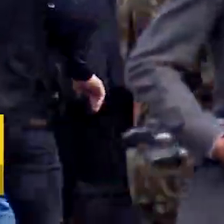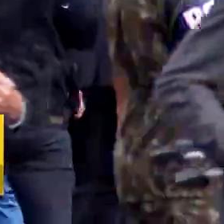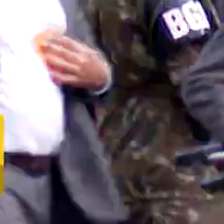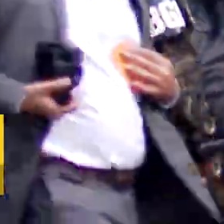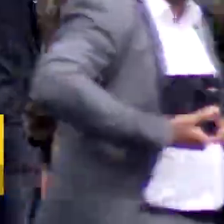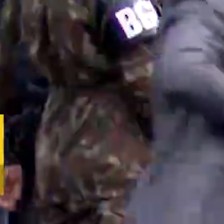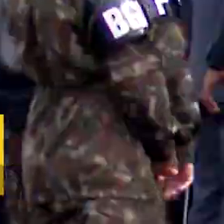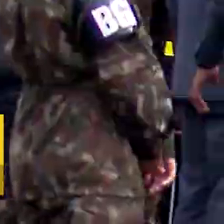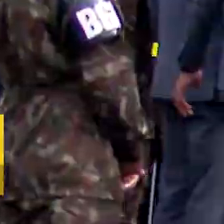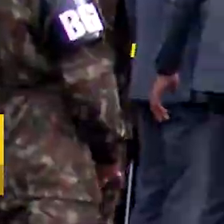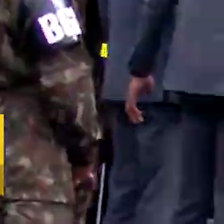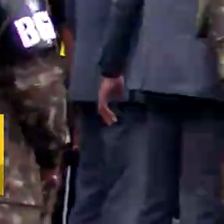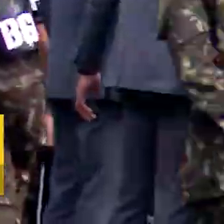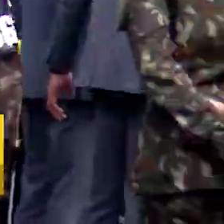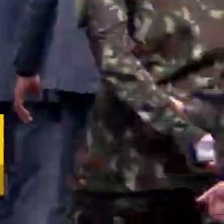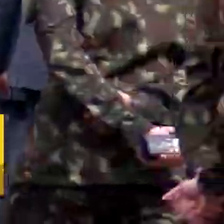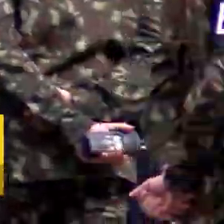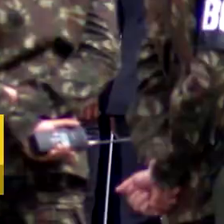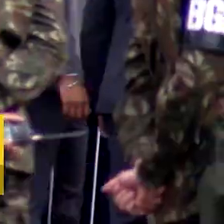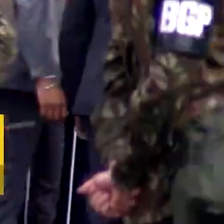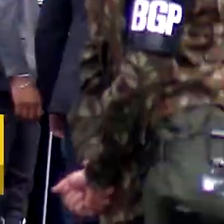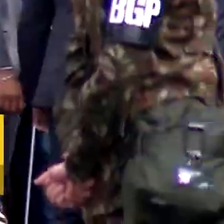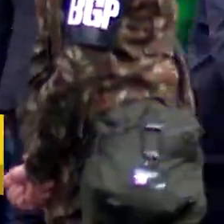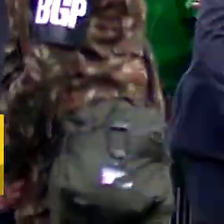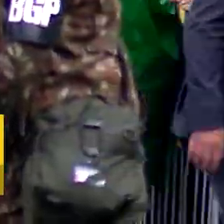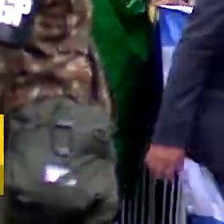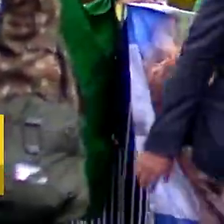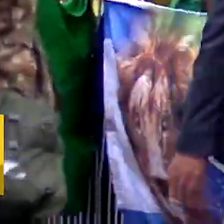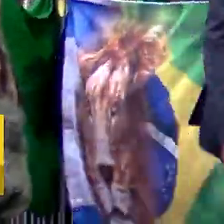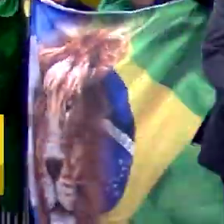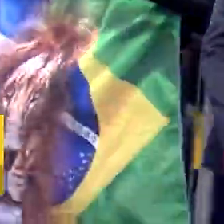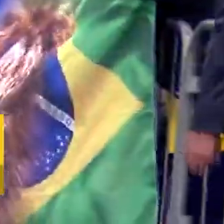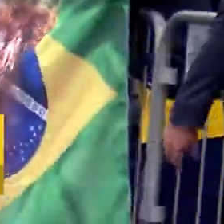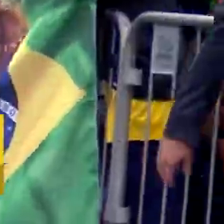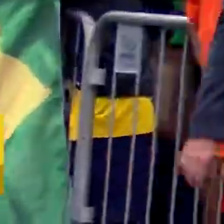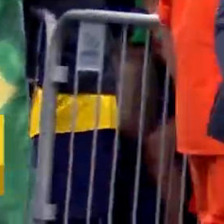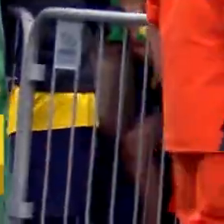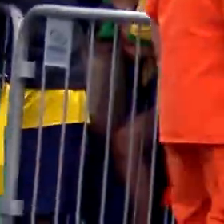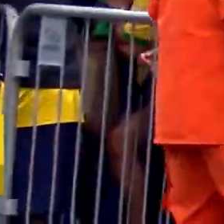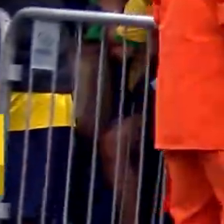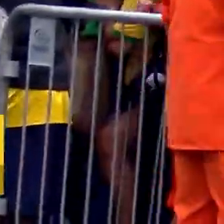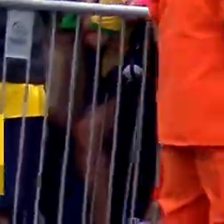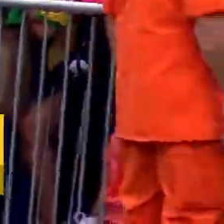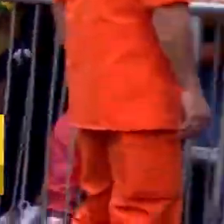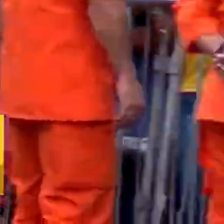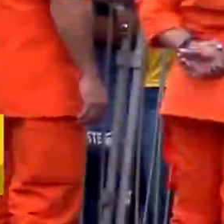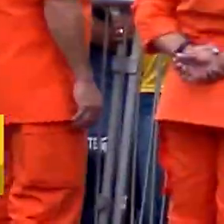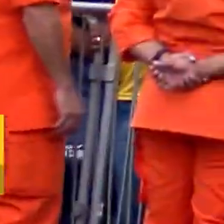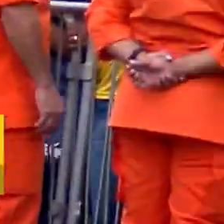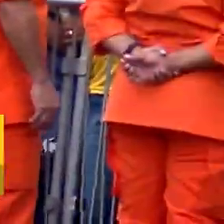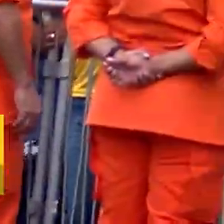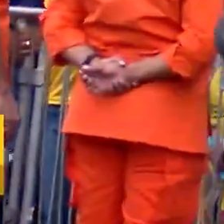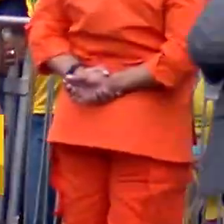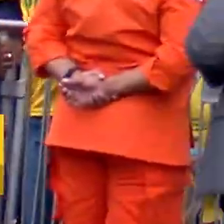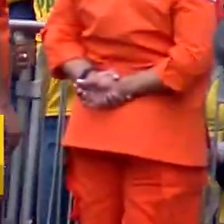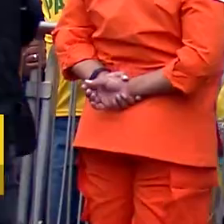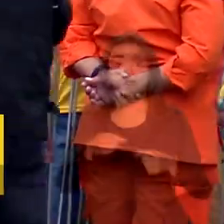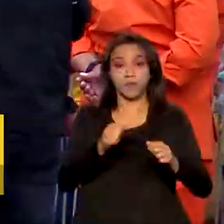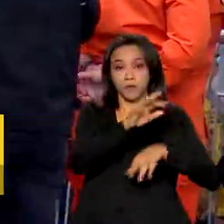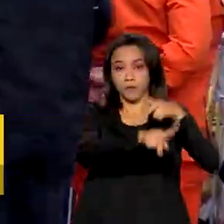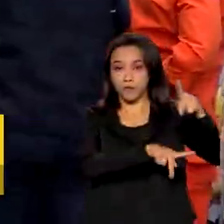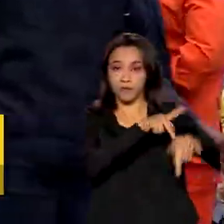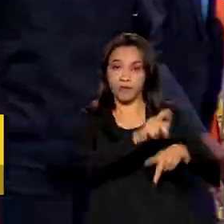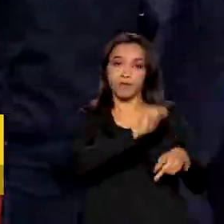conceito que já foi feito para aproximar, aumentar a mentalidade marítima da